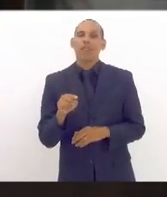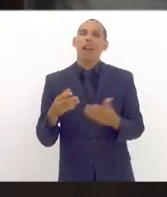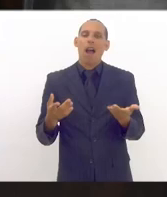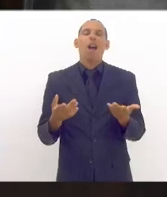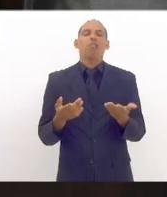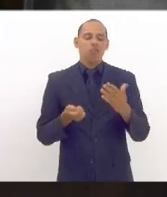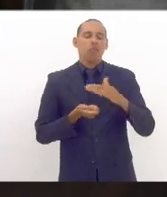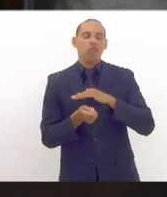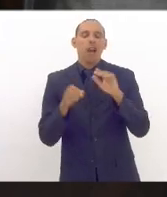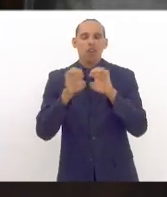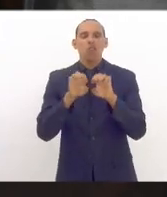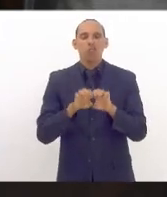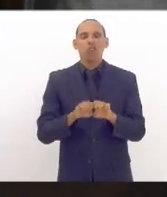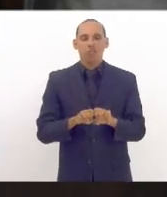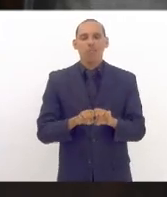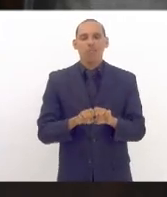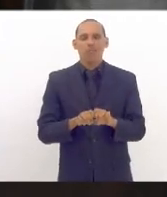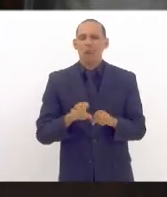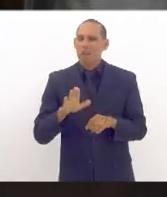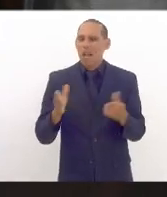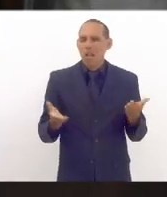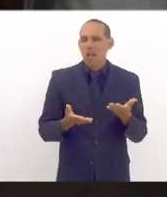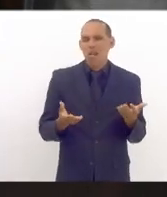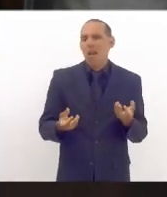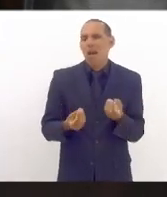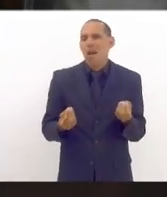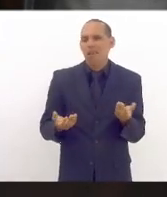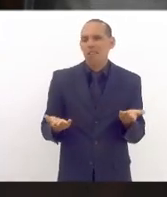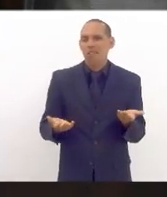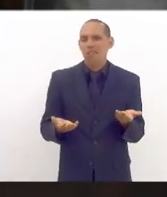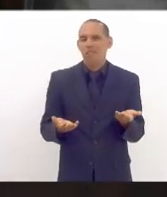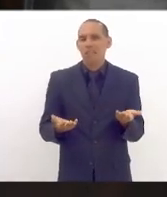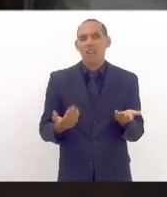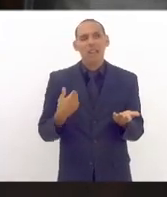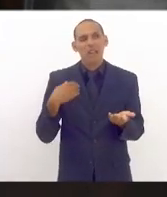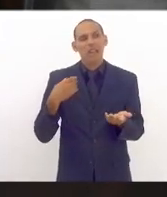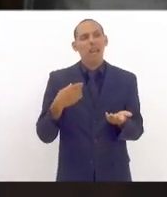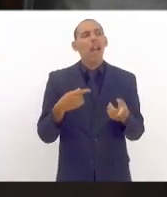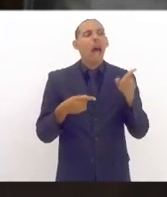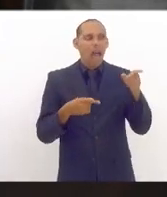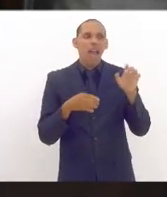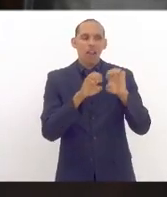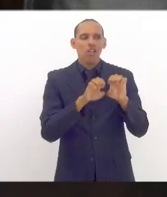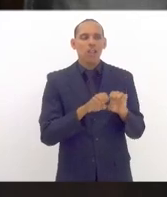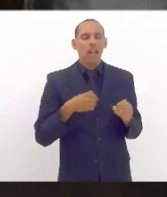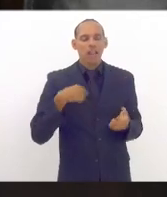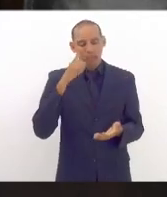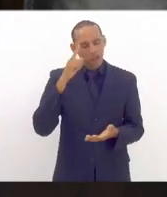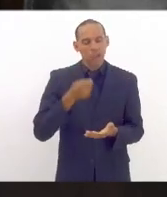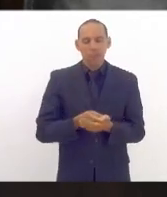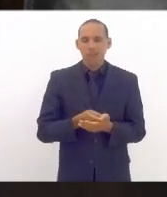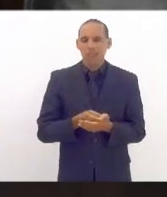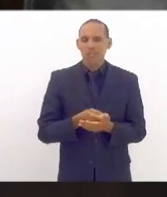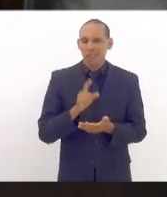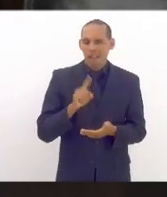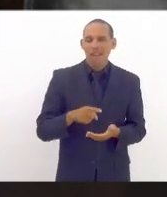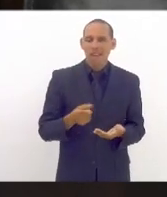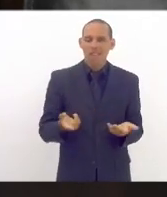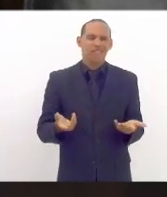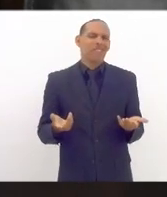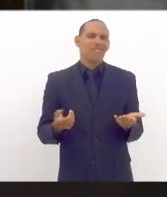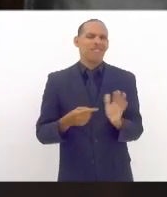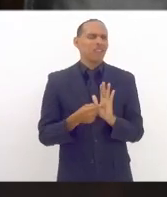agora não como é hoje é estruturante porque eu decidi que é como é que